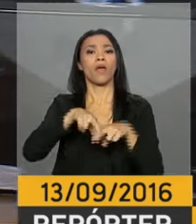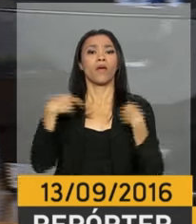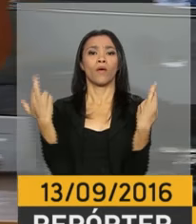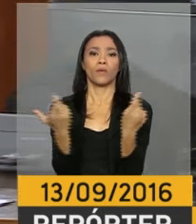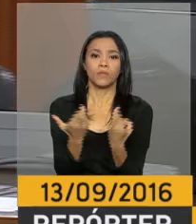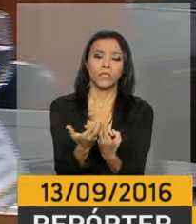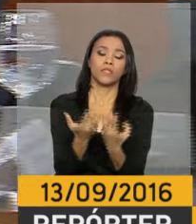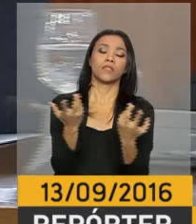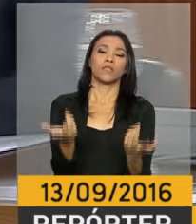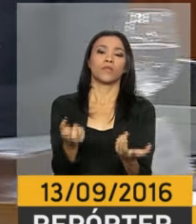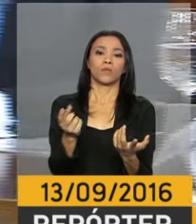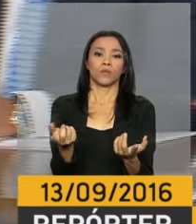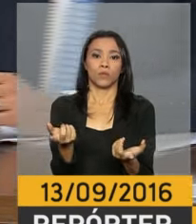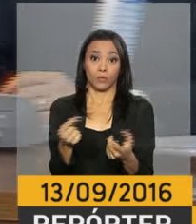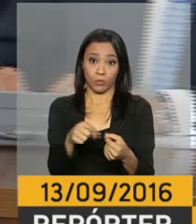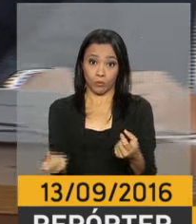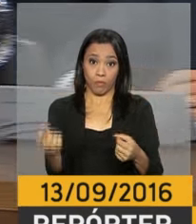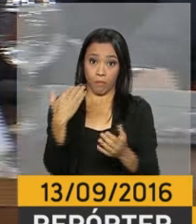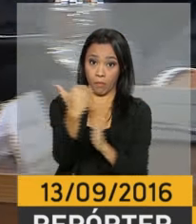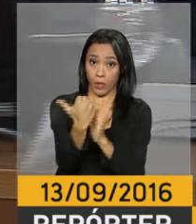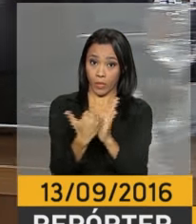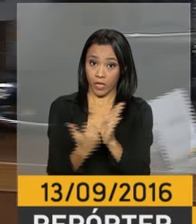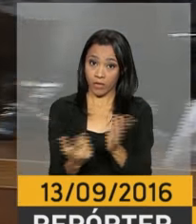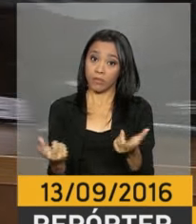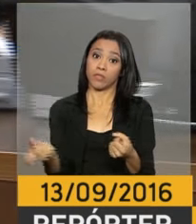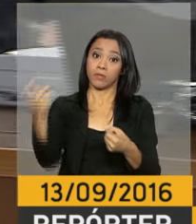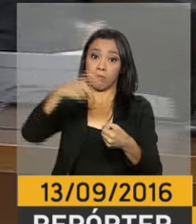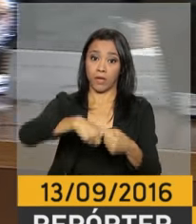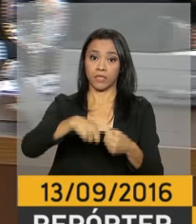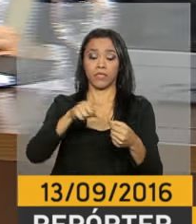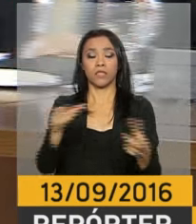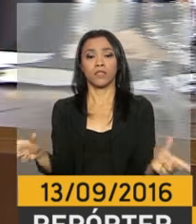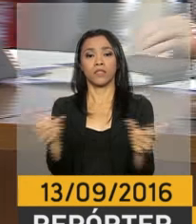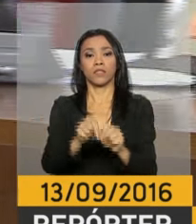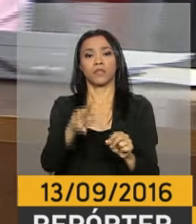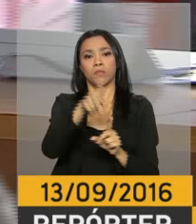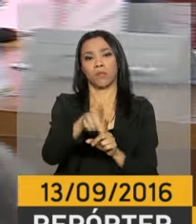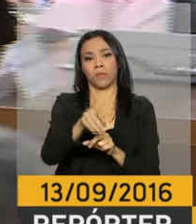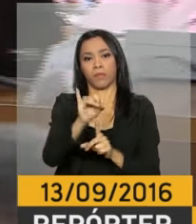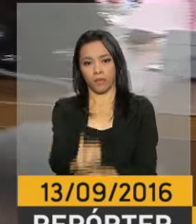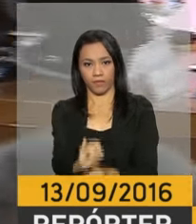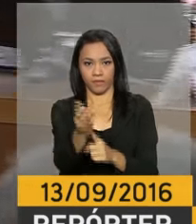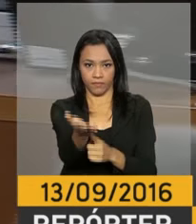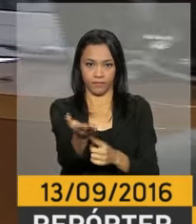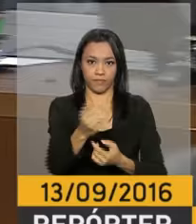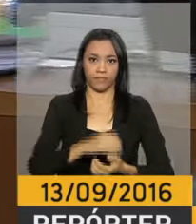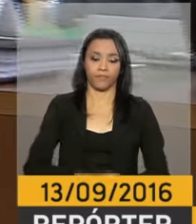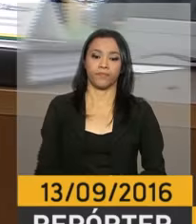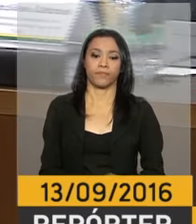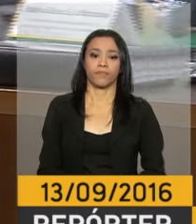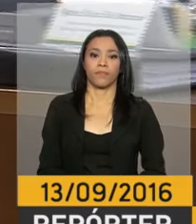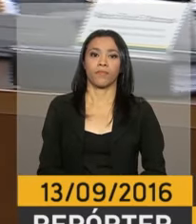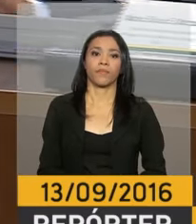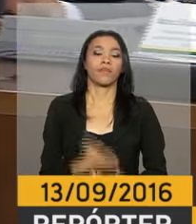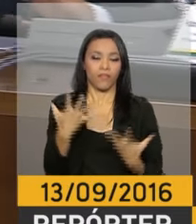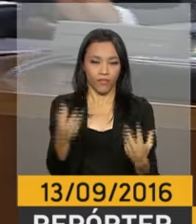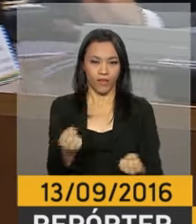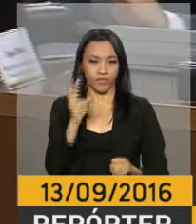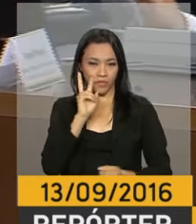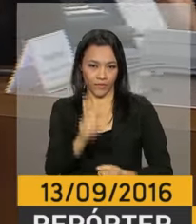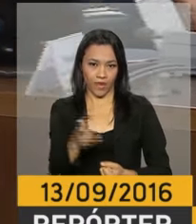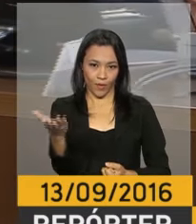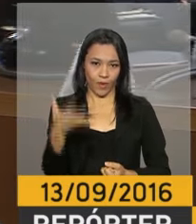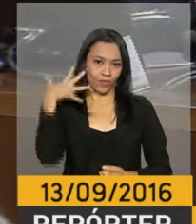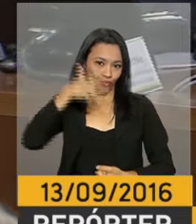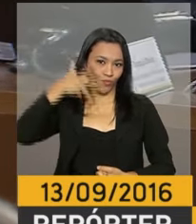do programa de parcerias de investimentos do governo federal o PPI novamente cumprimentados a todos vamos acompanhar o